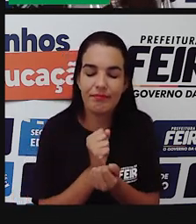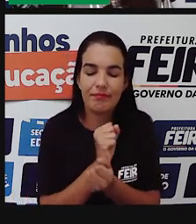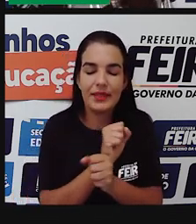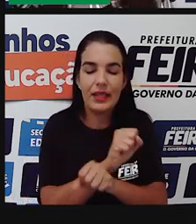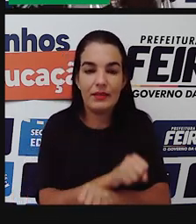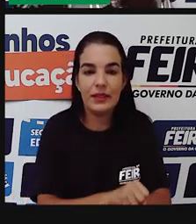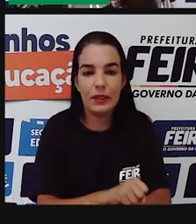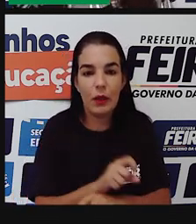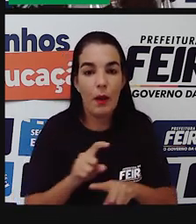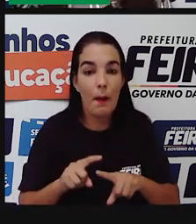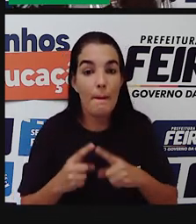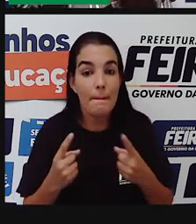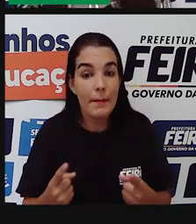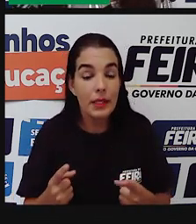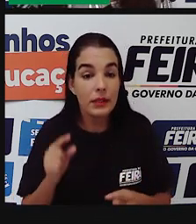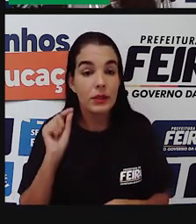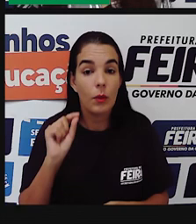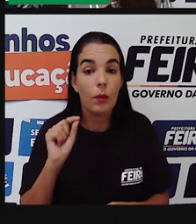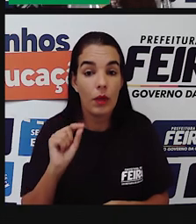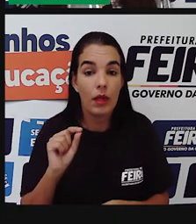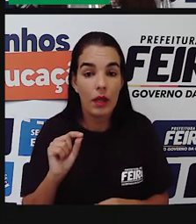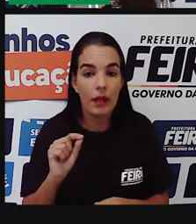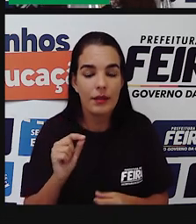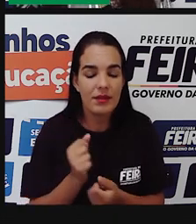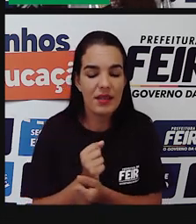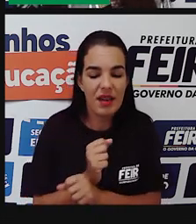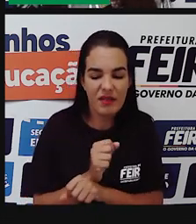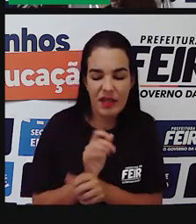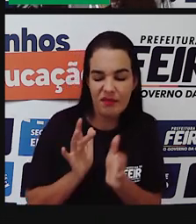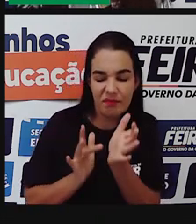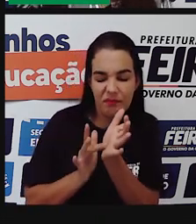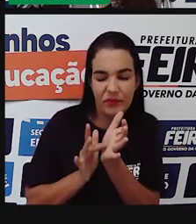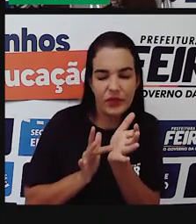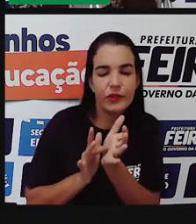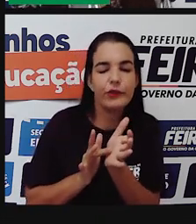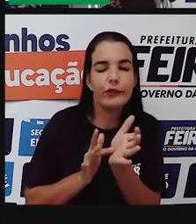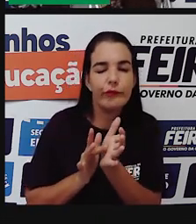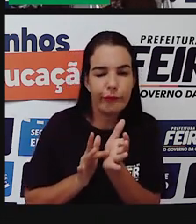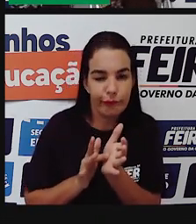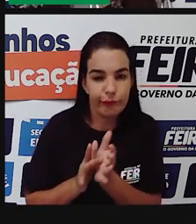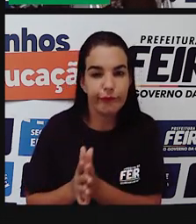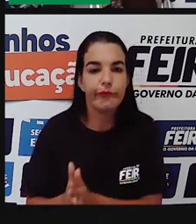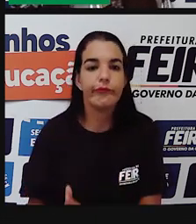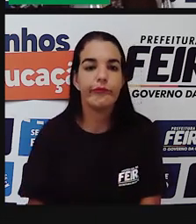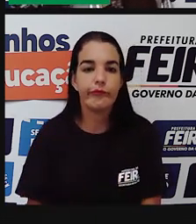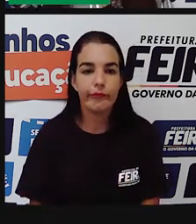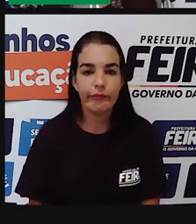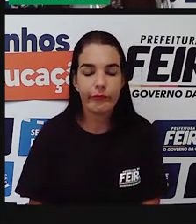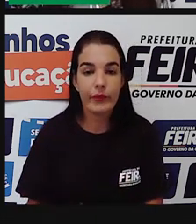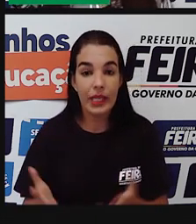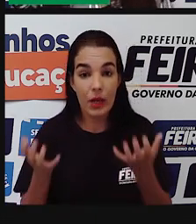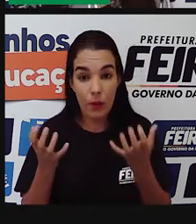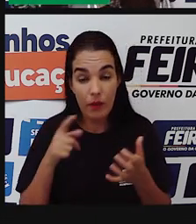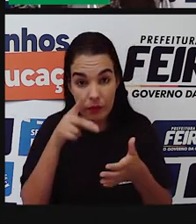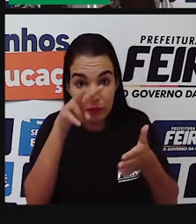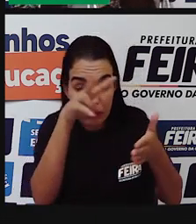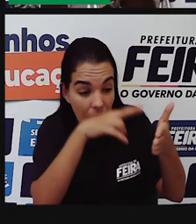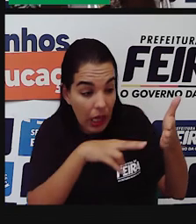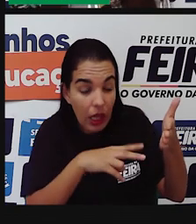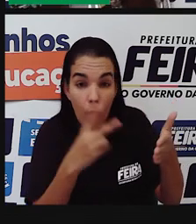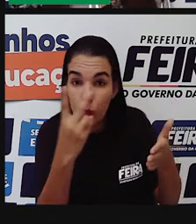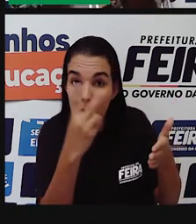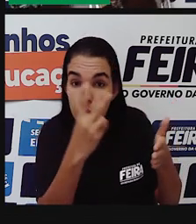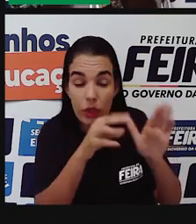a escravidão ela é feita de forma diferente, né? E eu quero que vocês leiam esses dois